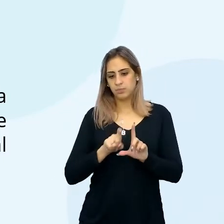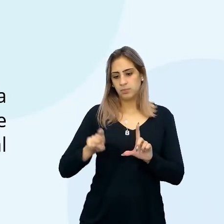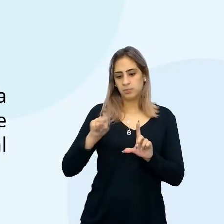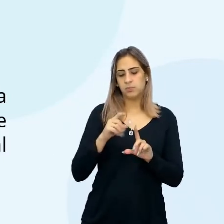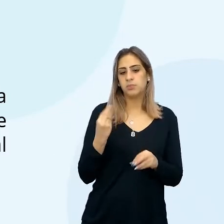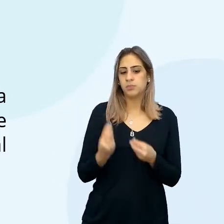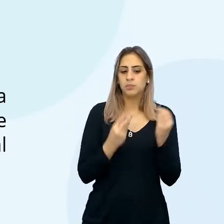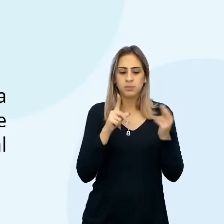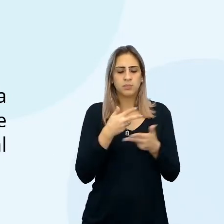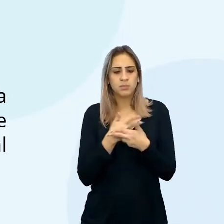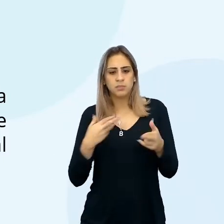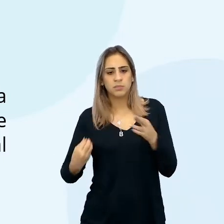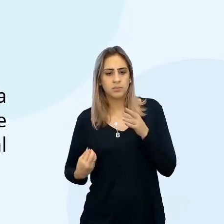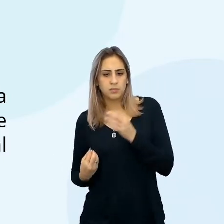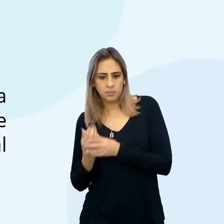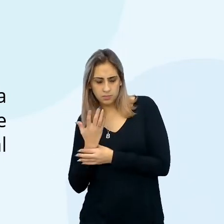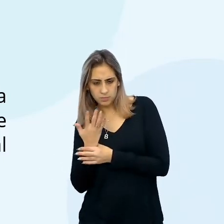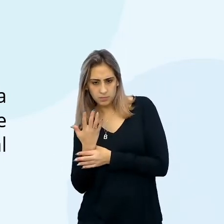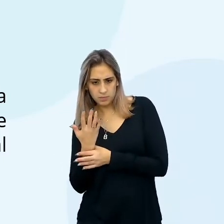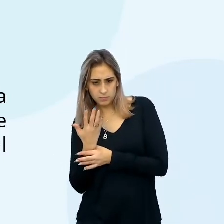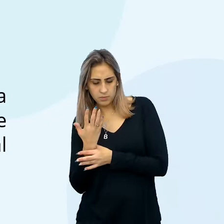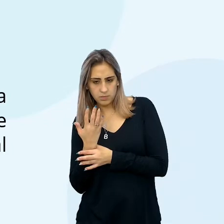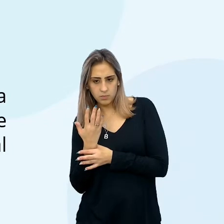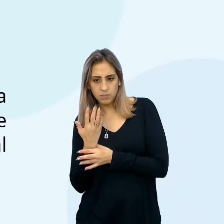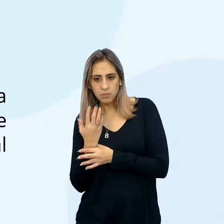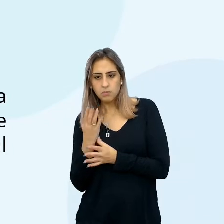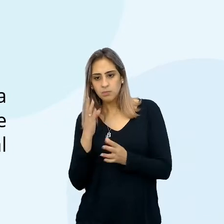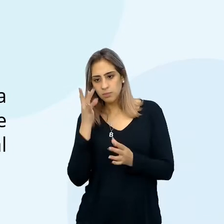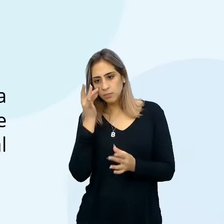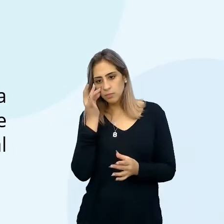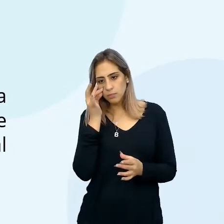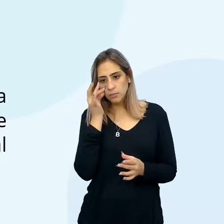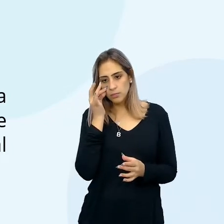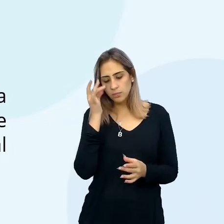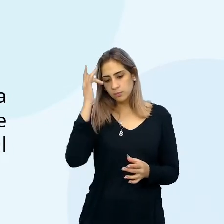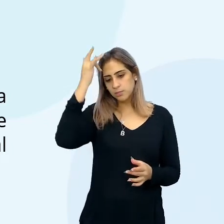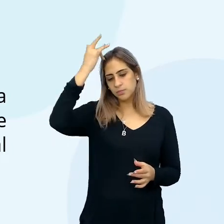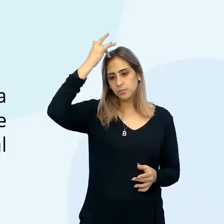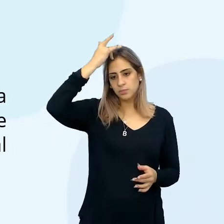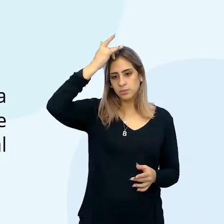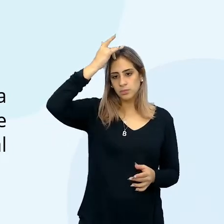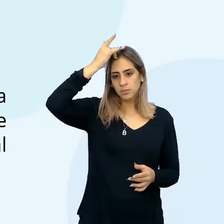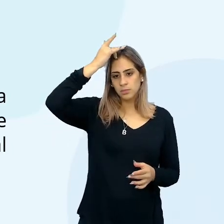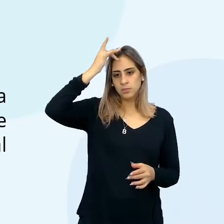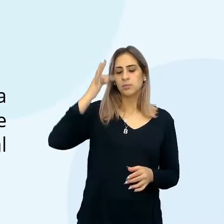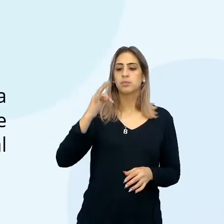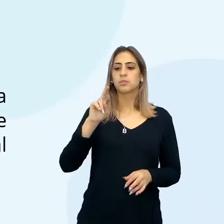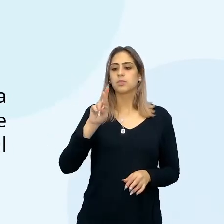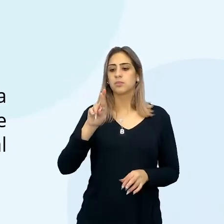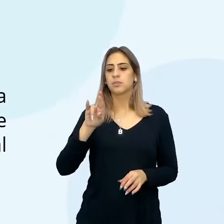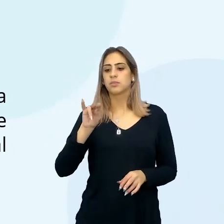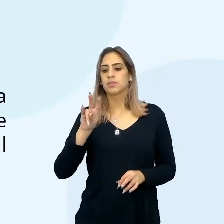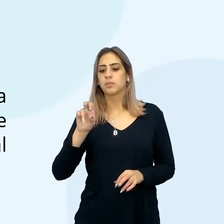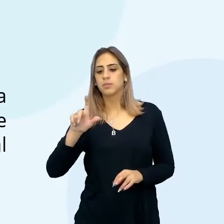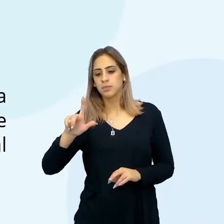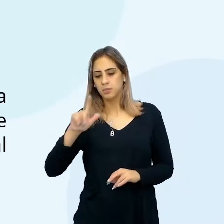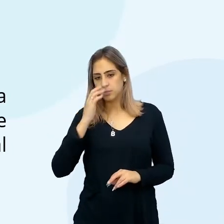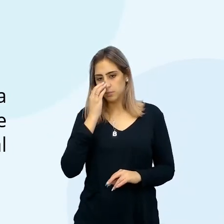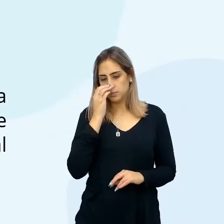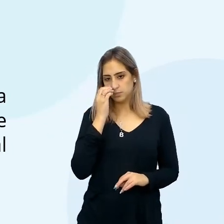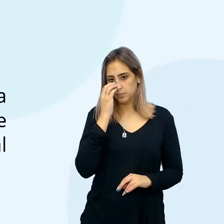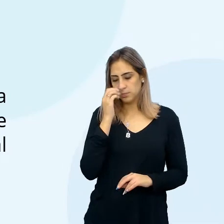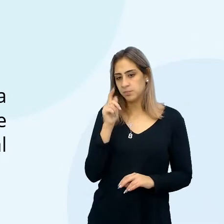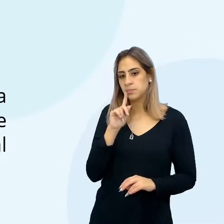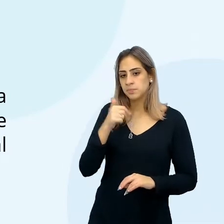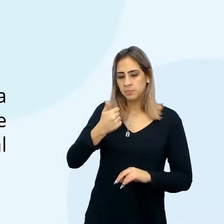como uma coisa que parece, né, absolutamente ingênua, trivial, que é, por exemplo, você dar um like, né,